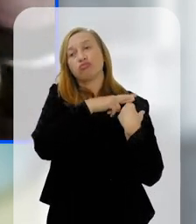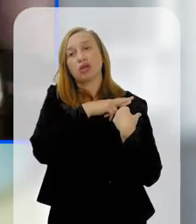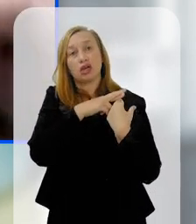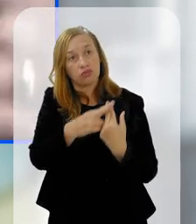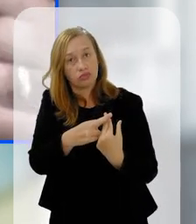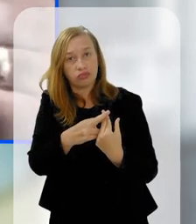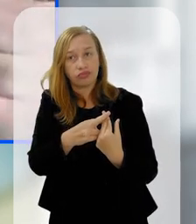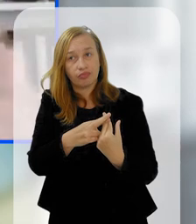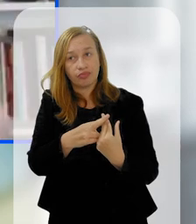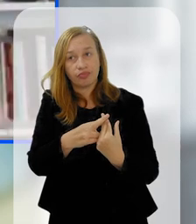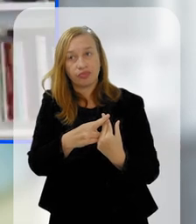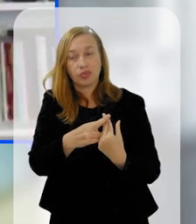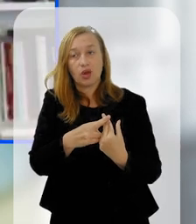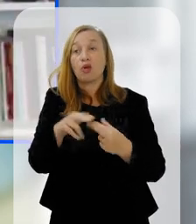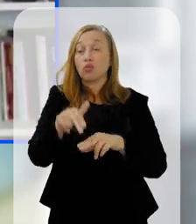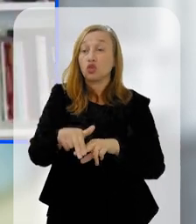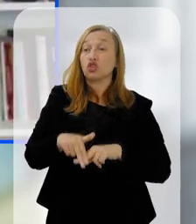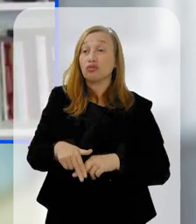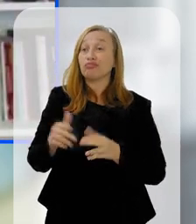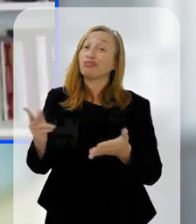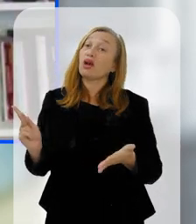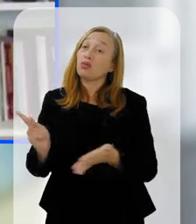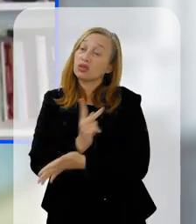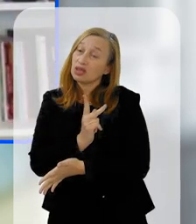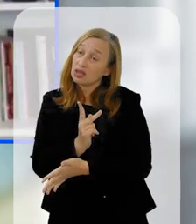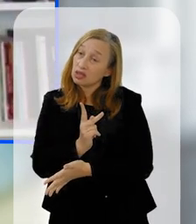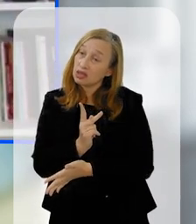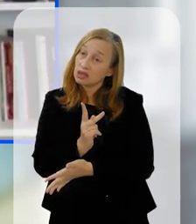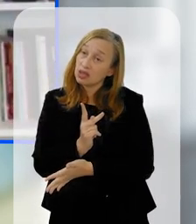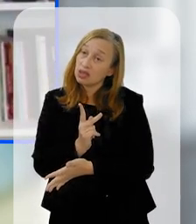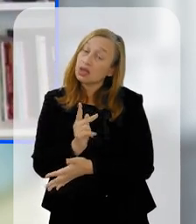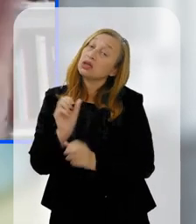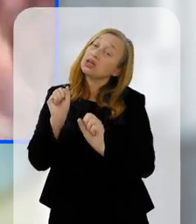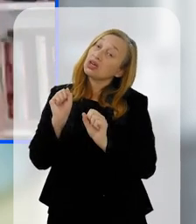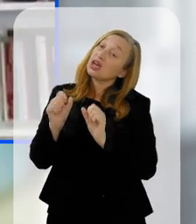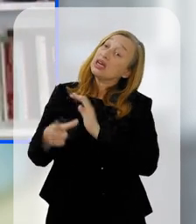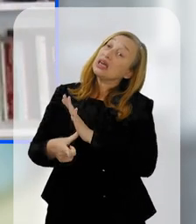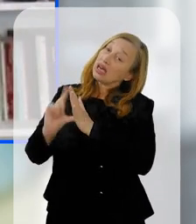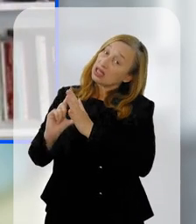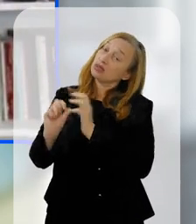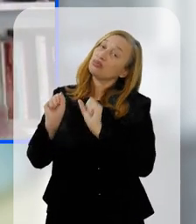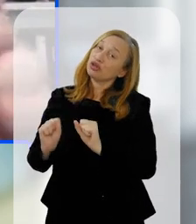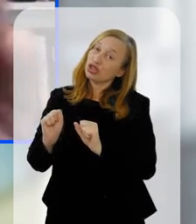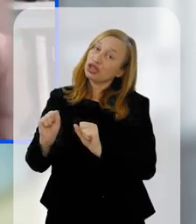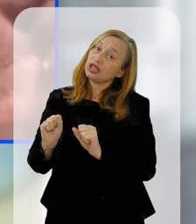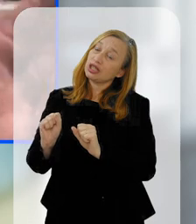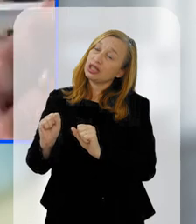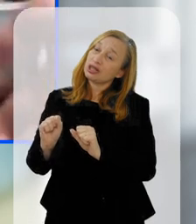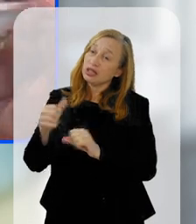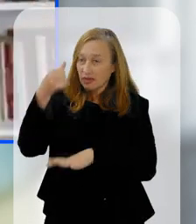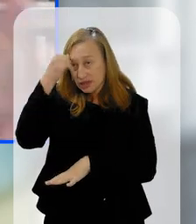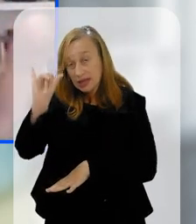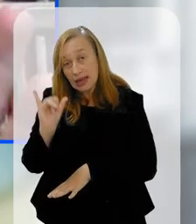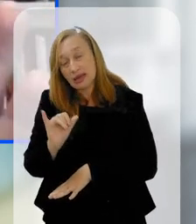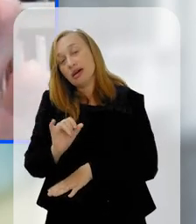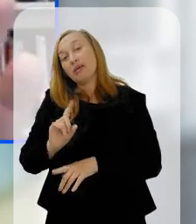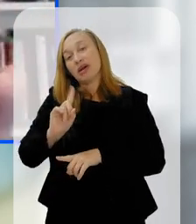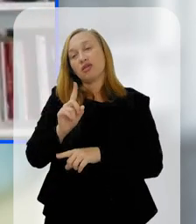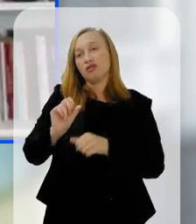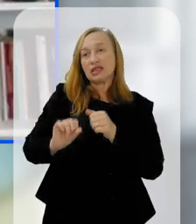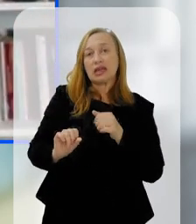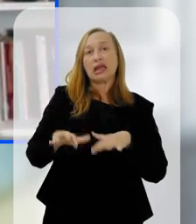até responsabilizações em razão do que aconteceu nas medidas que podiam ter sido Boa. tomadas e não foram